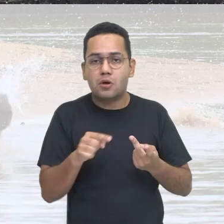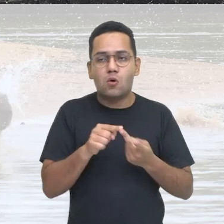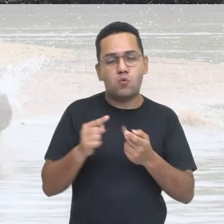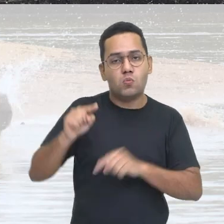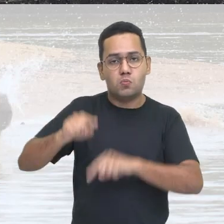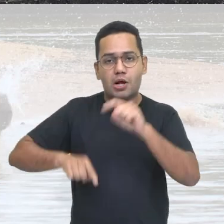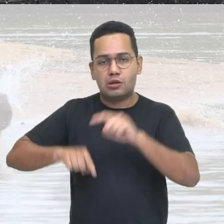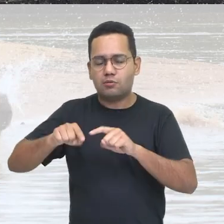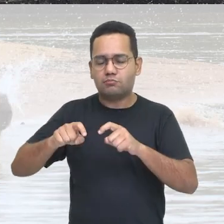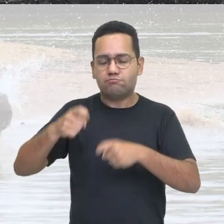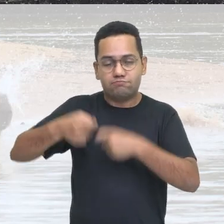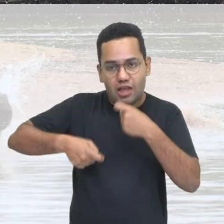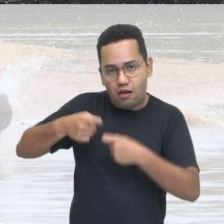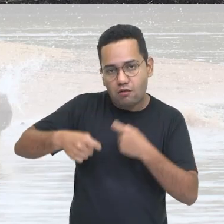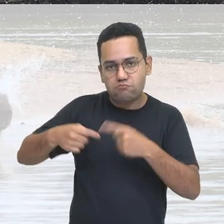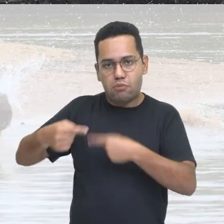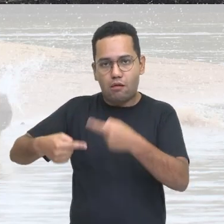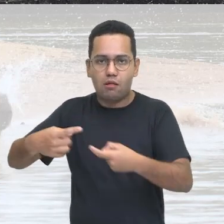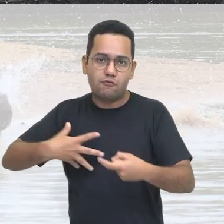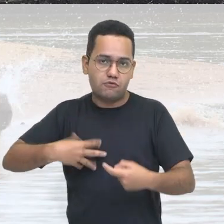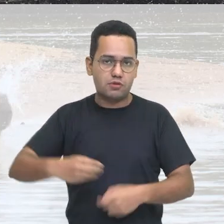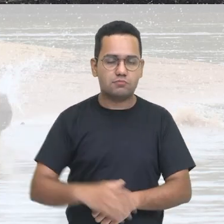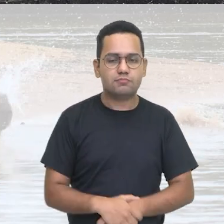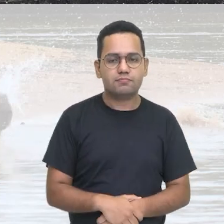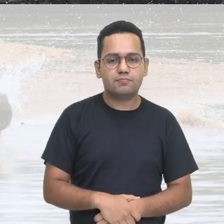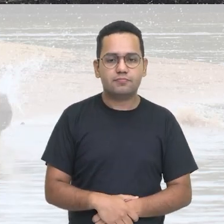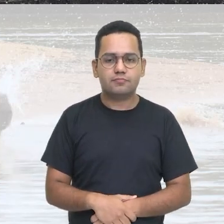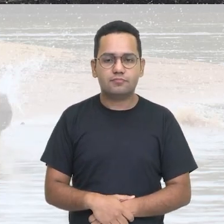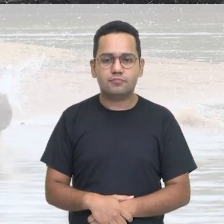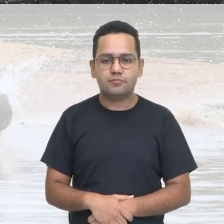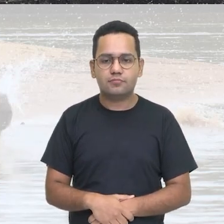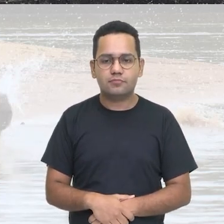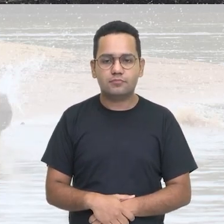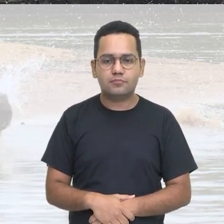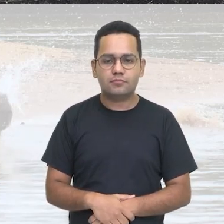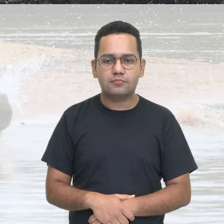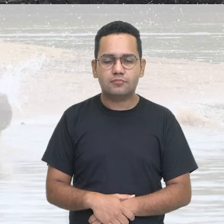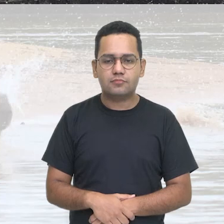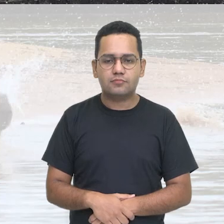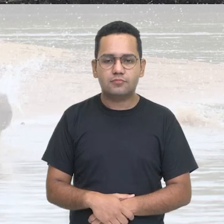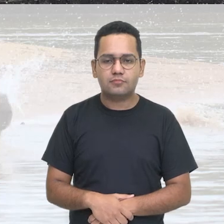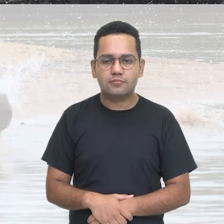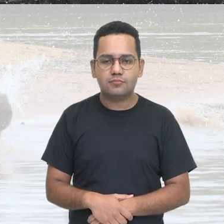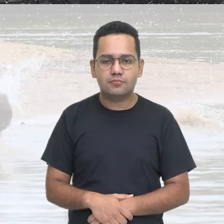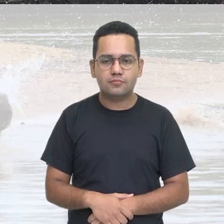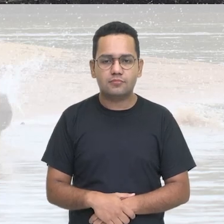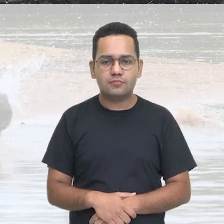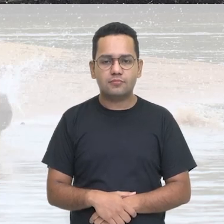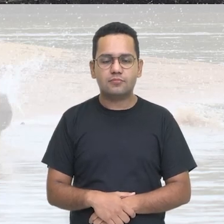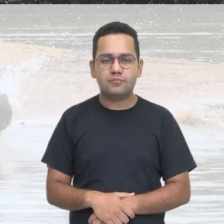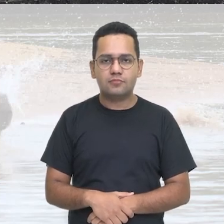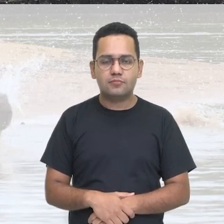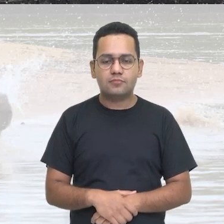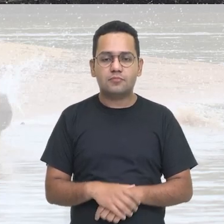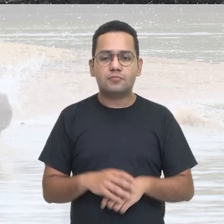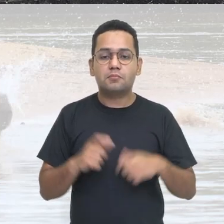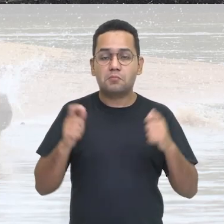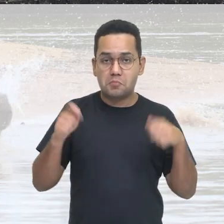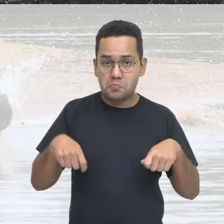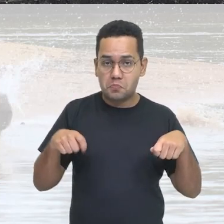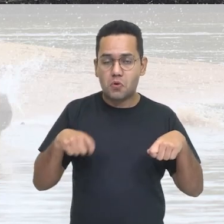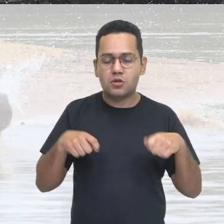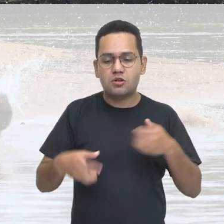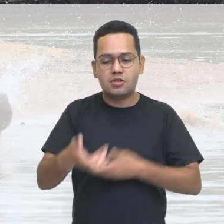né ou até mesmo para poder eh se adaptar ou eh se relacionar com essas